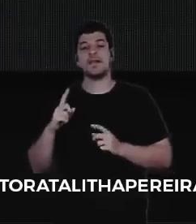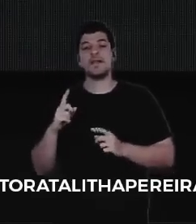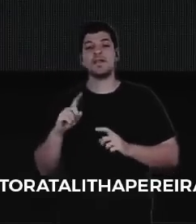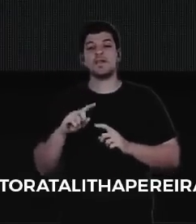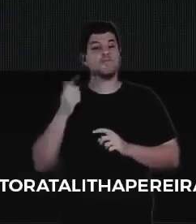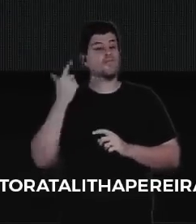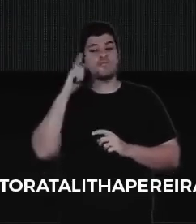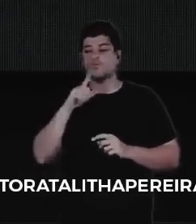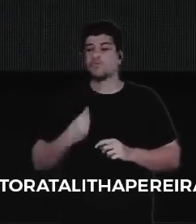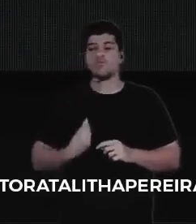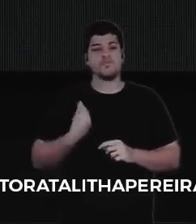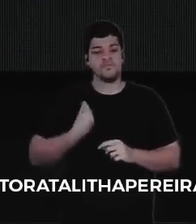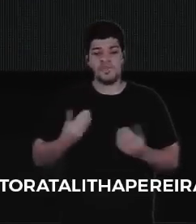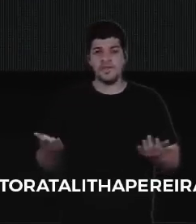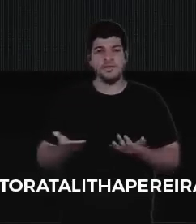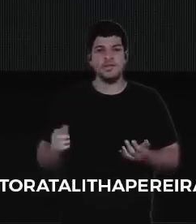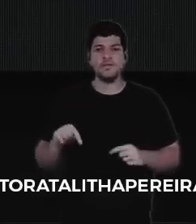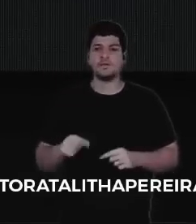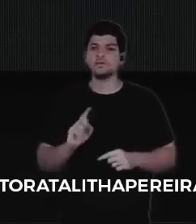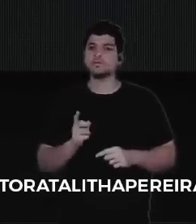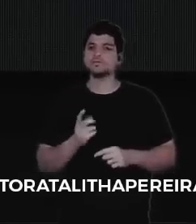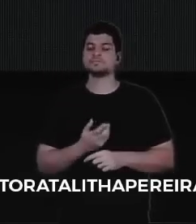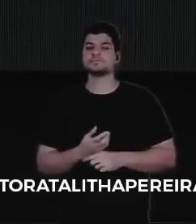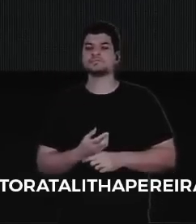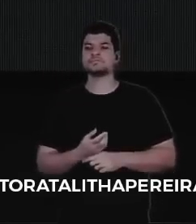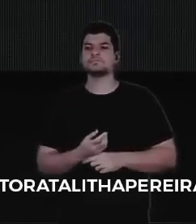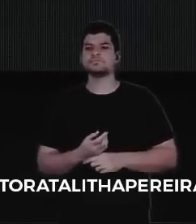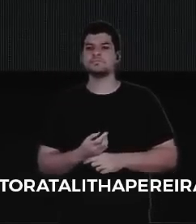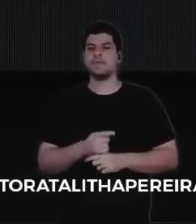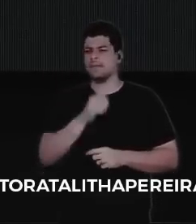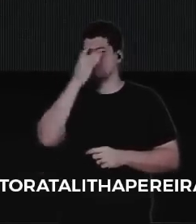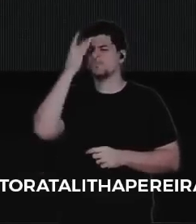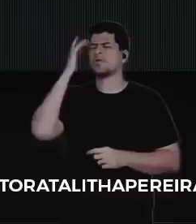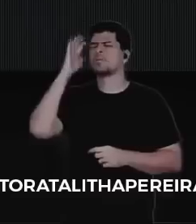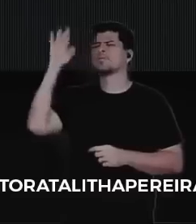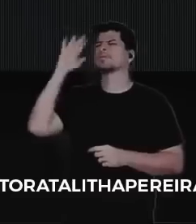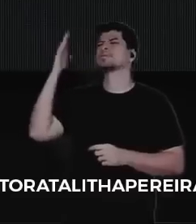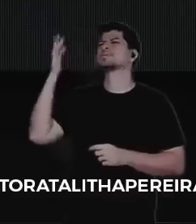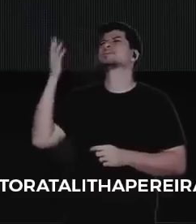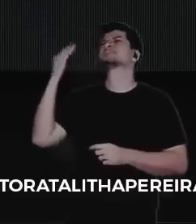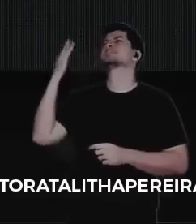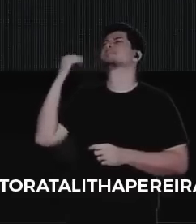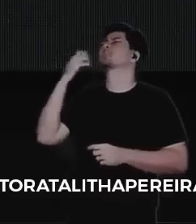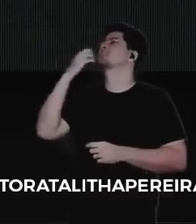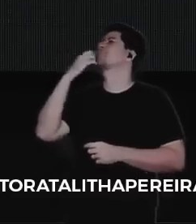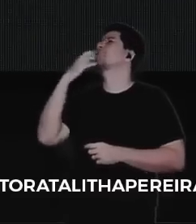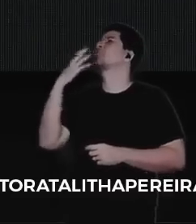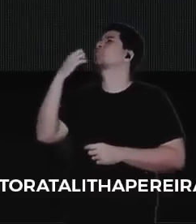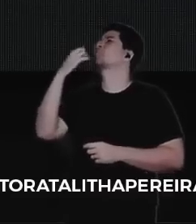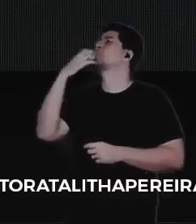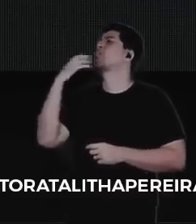melhor, gente. Porque a pessoa pensa assim: o que eu vivi foi tão bom,